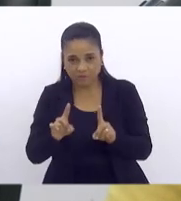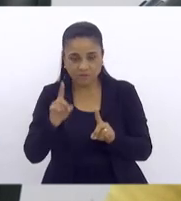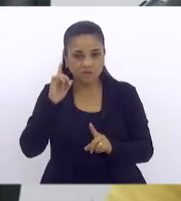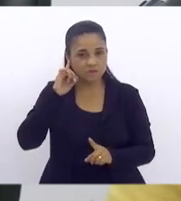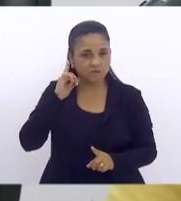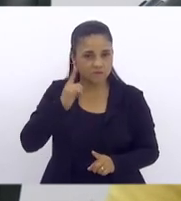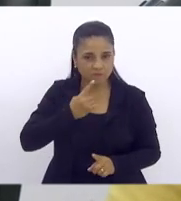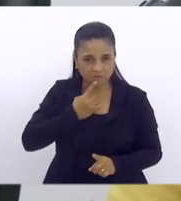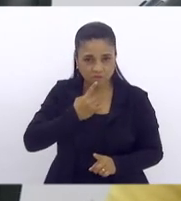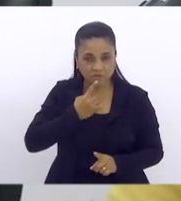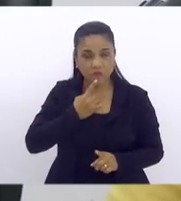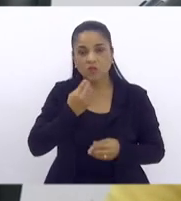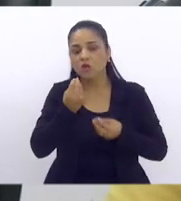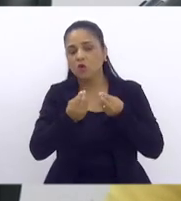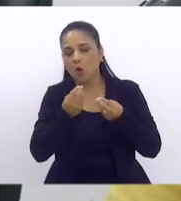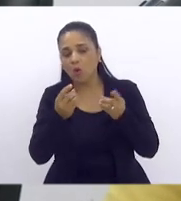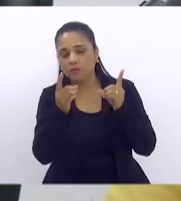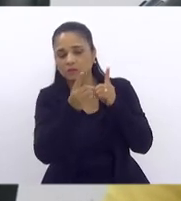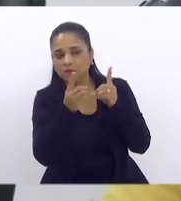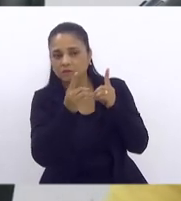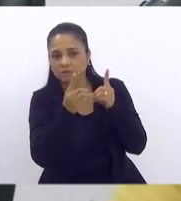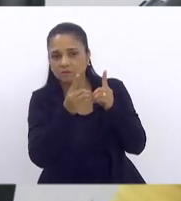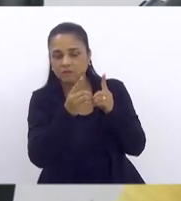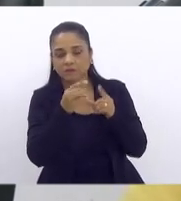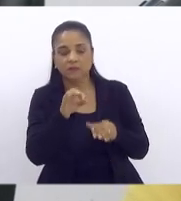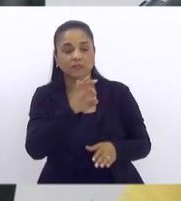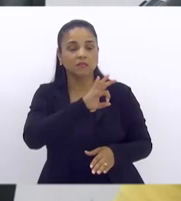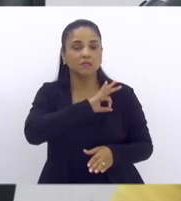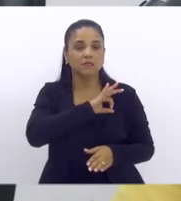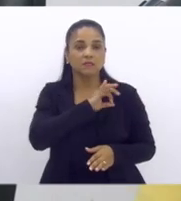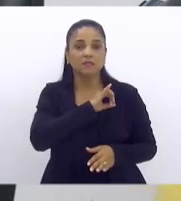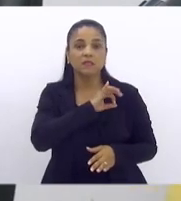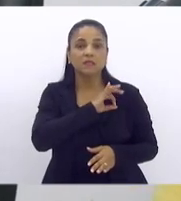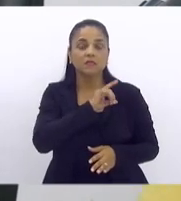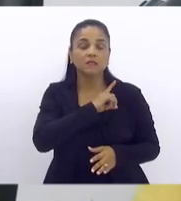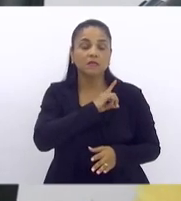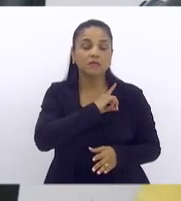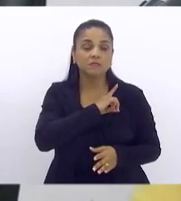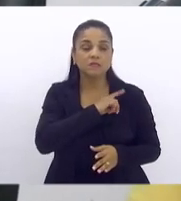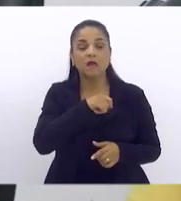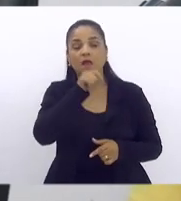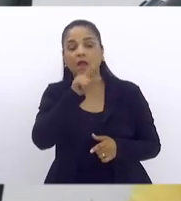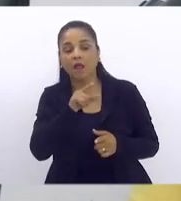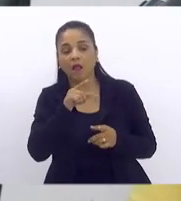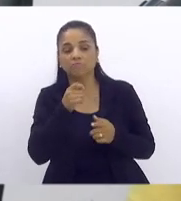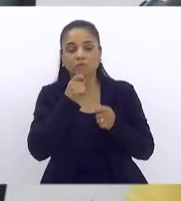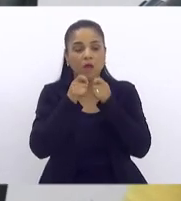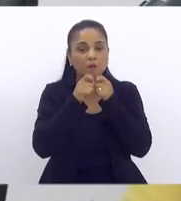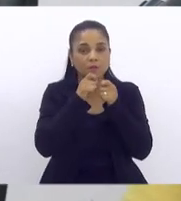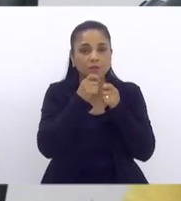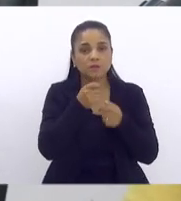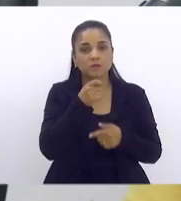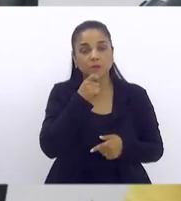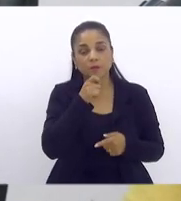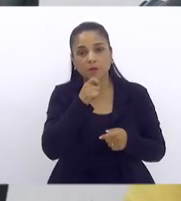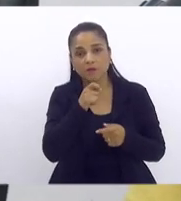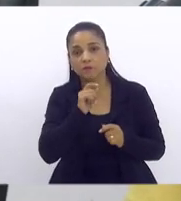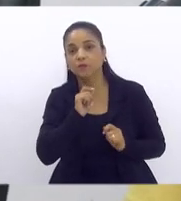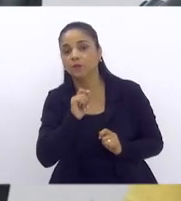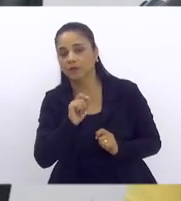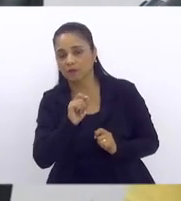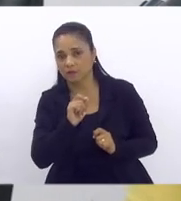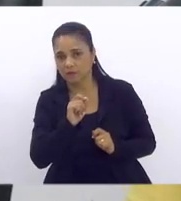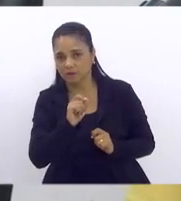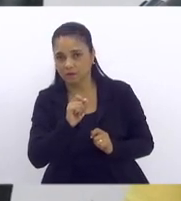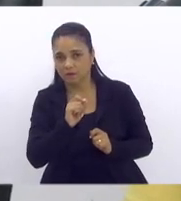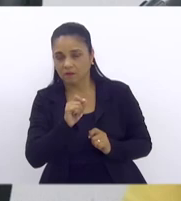nas delegacias. Que amparato ela tem? Quem colhe o depoimento? Então, assim, essa CPI, a gente